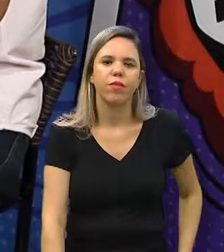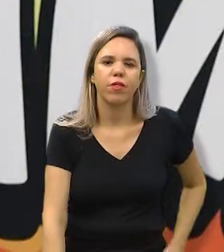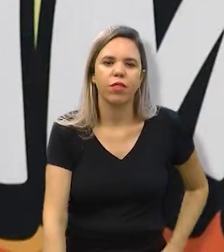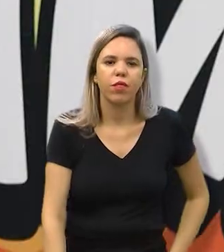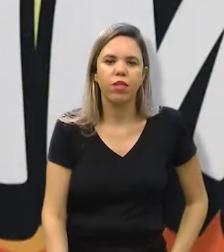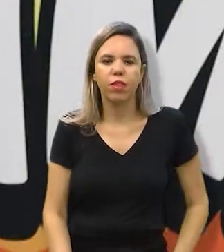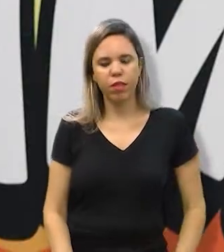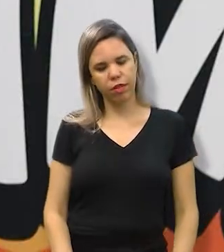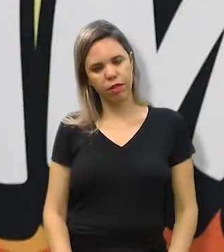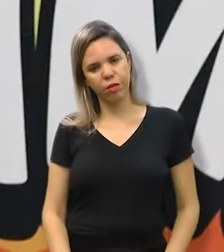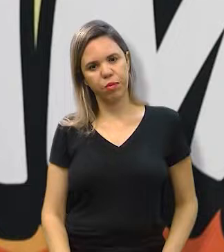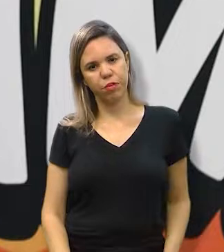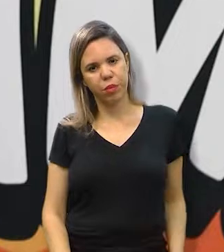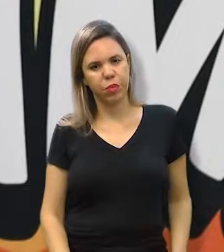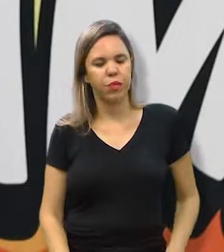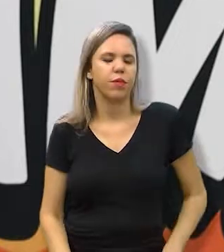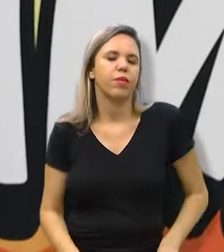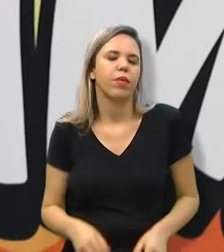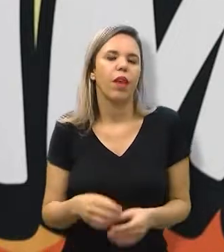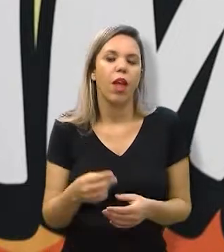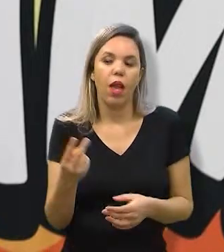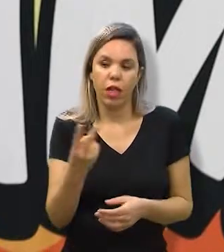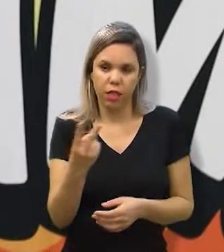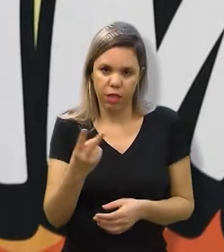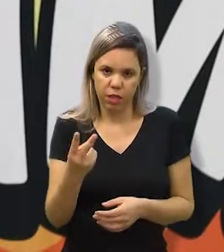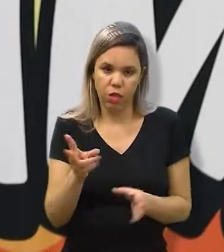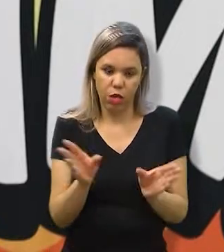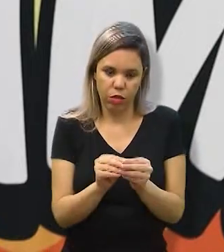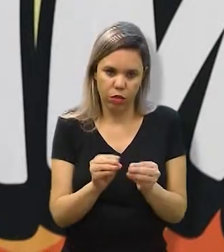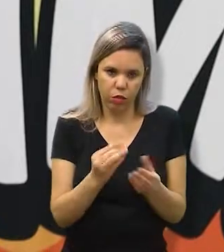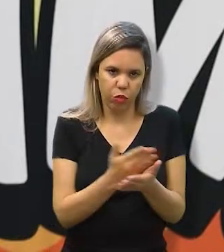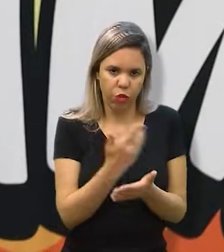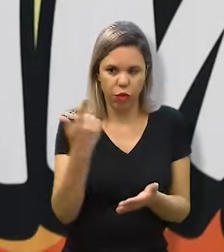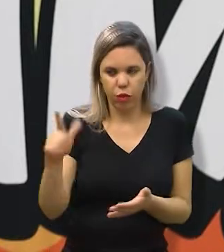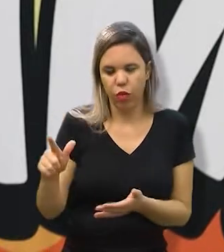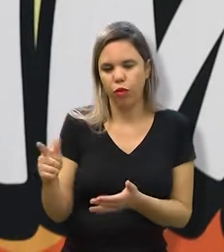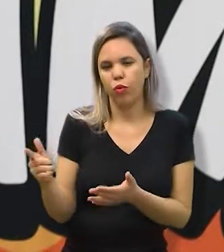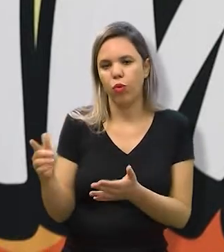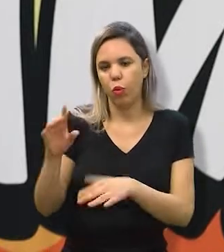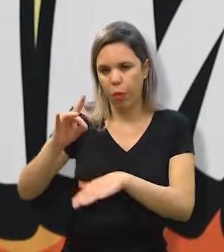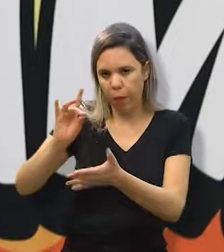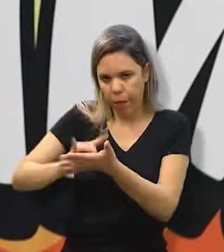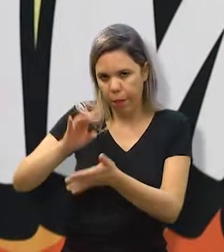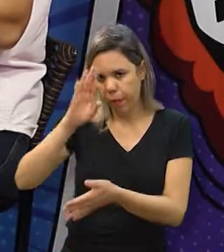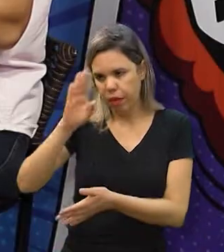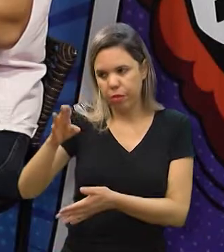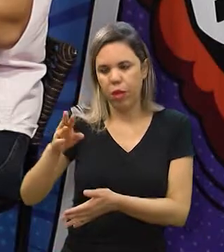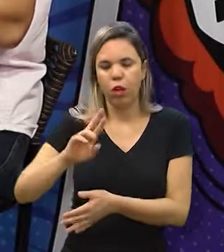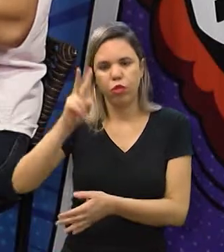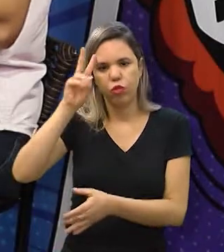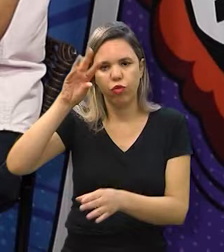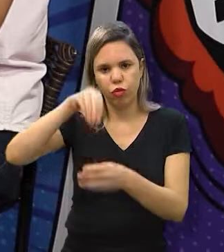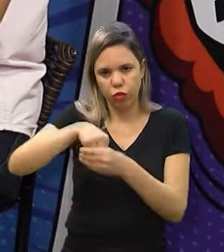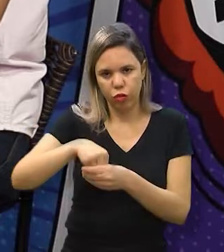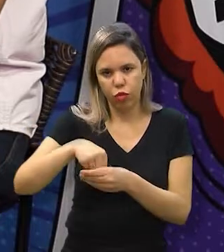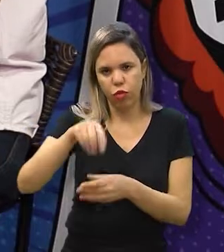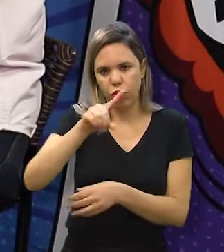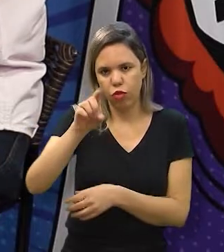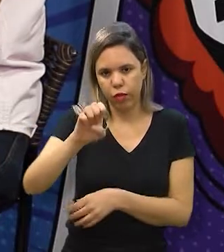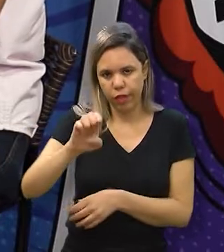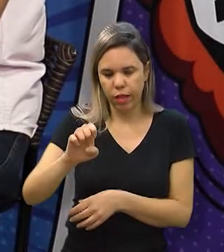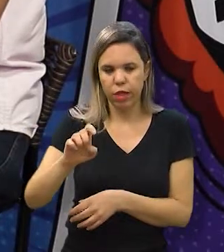dizer. O spin-off de Vikadas, ele não traz a história do Zui. Não, ele traz.